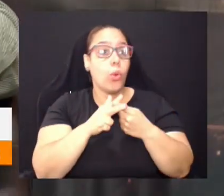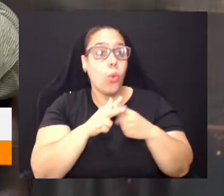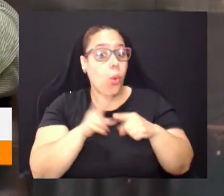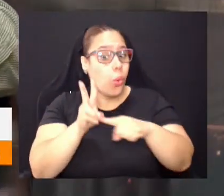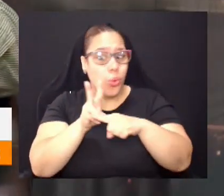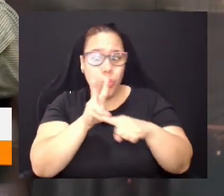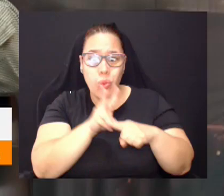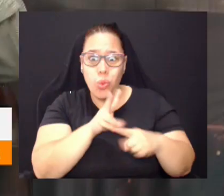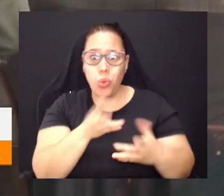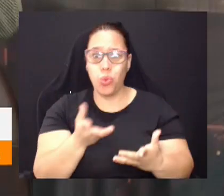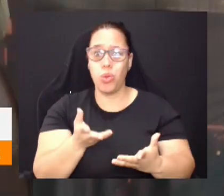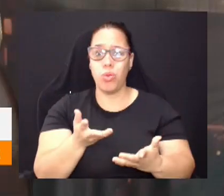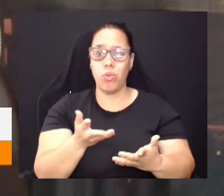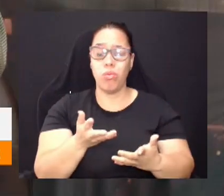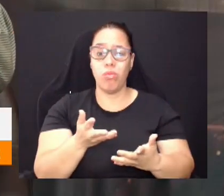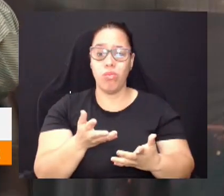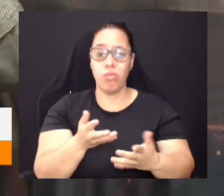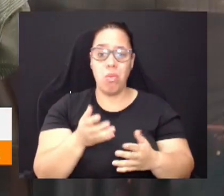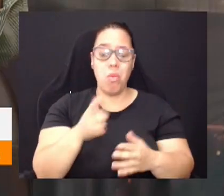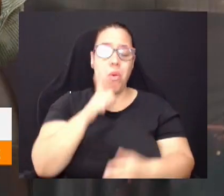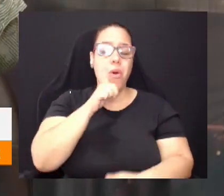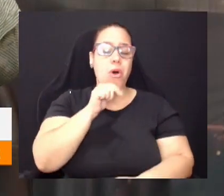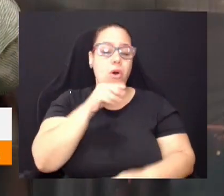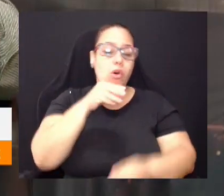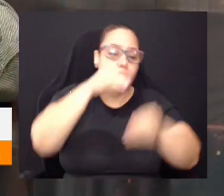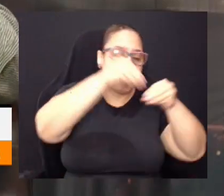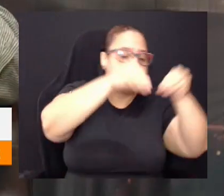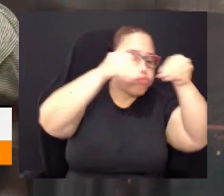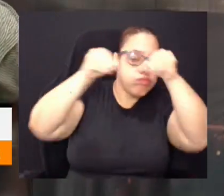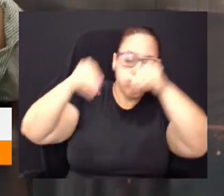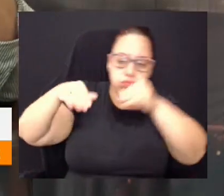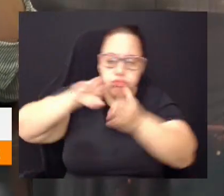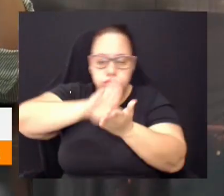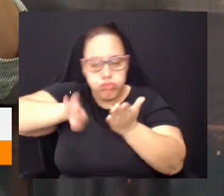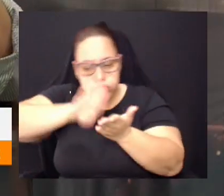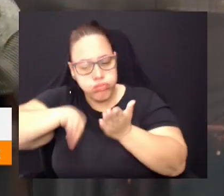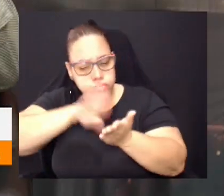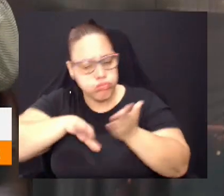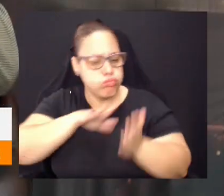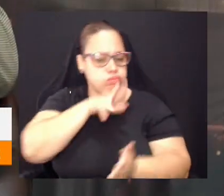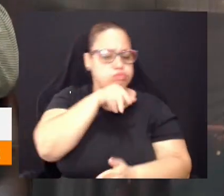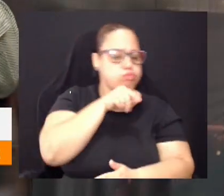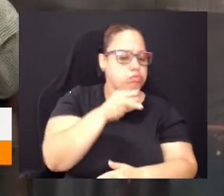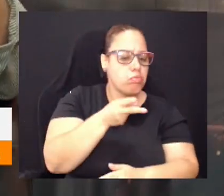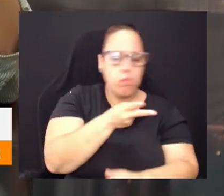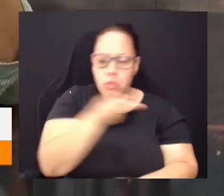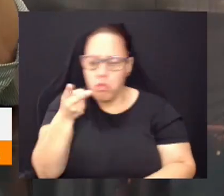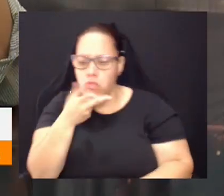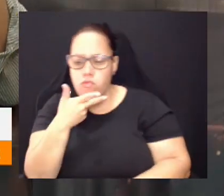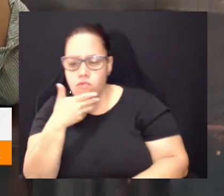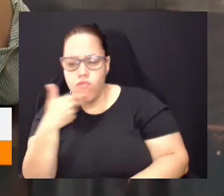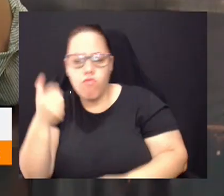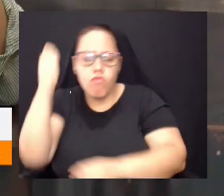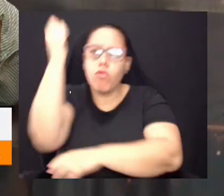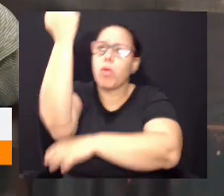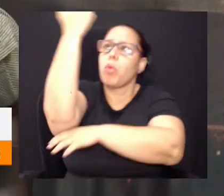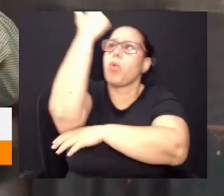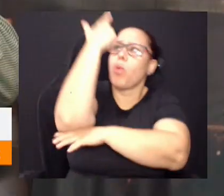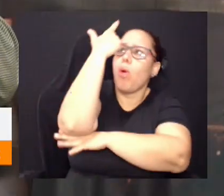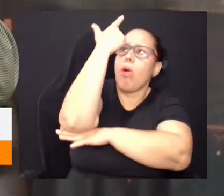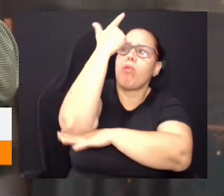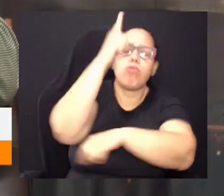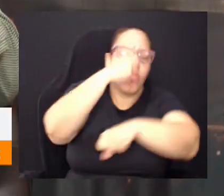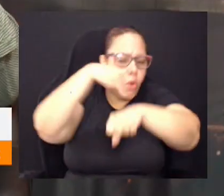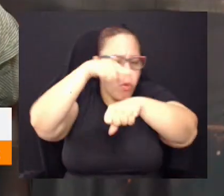Se eu não estou ali regando, cuidando, tirando os bichinhos, né? Vendo qual é a melhor posição do sol, qual o melhor horário.